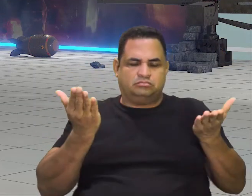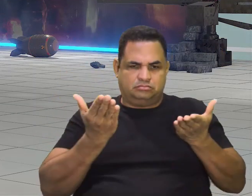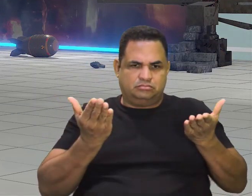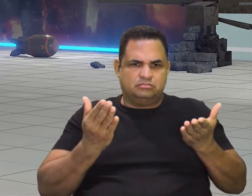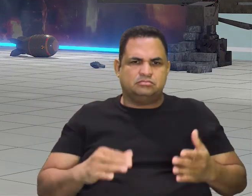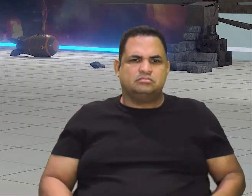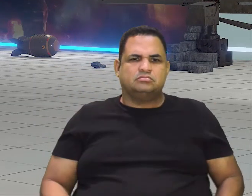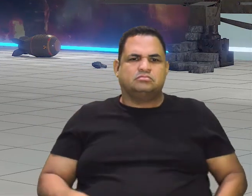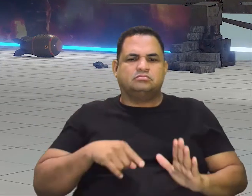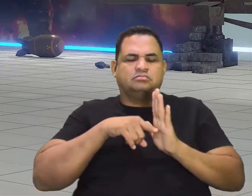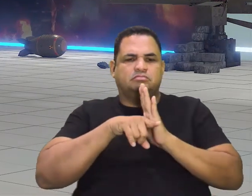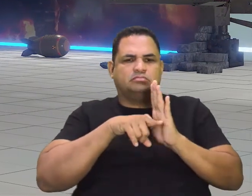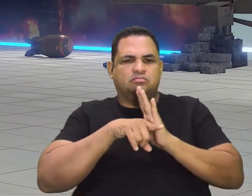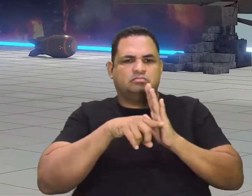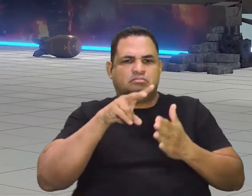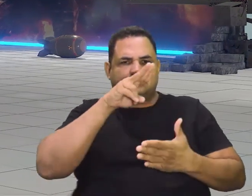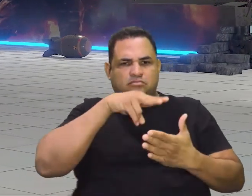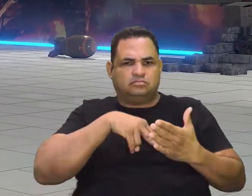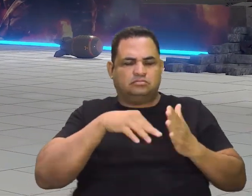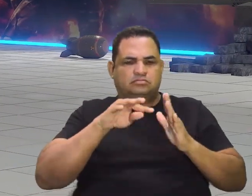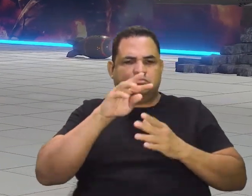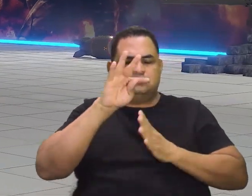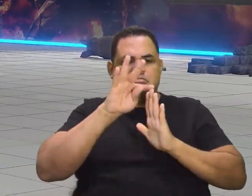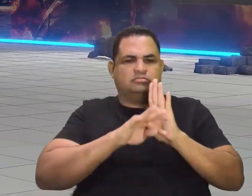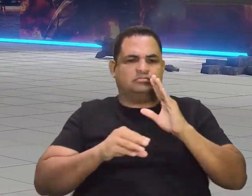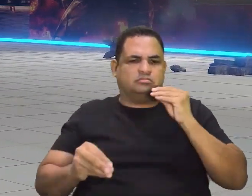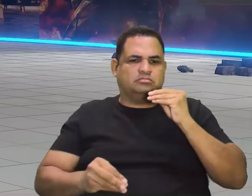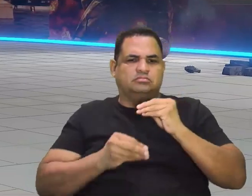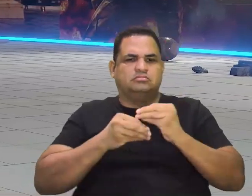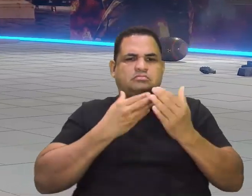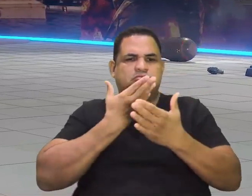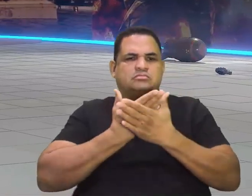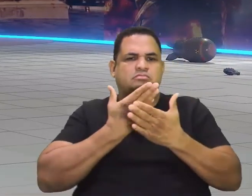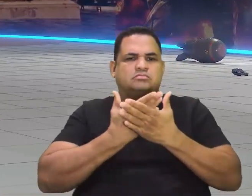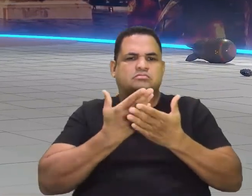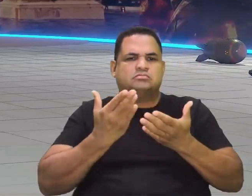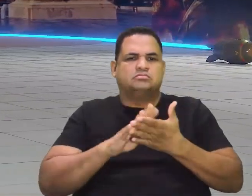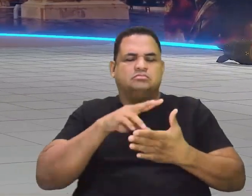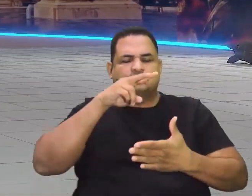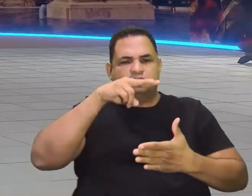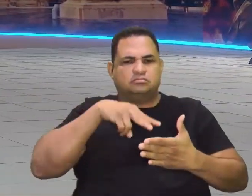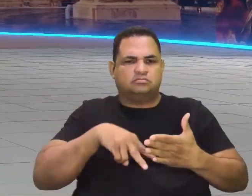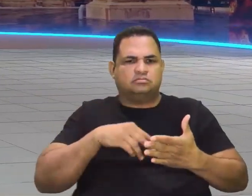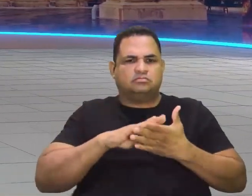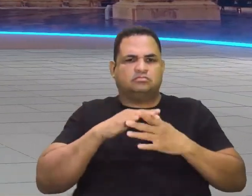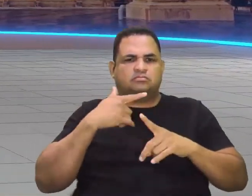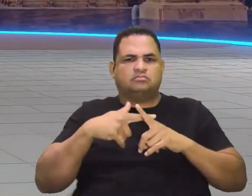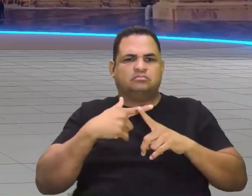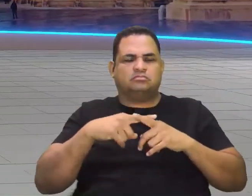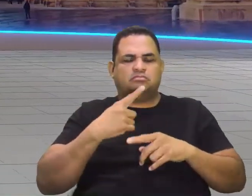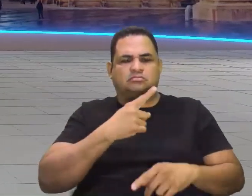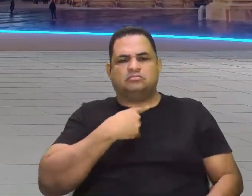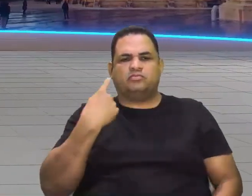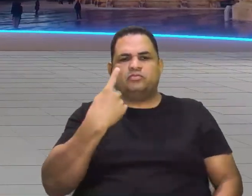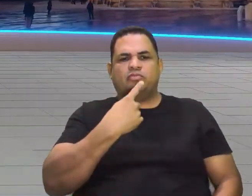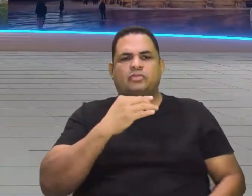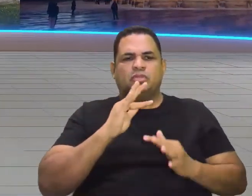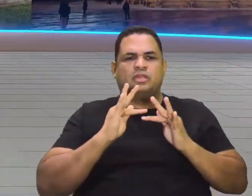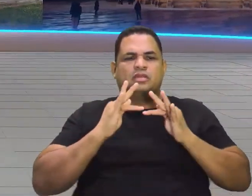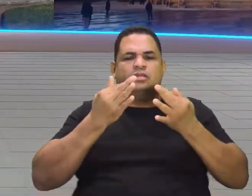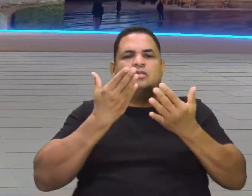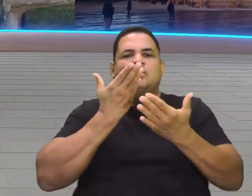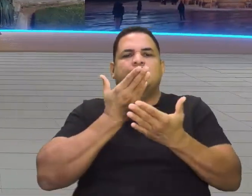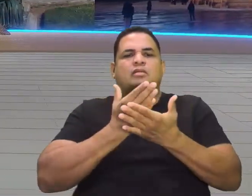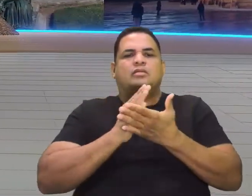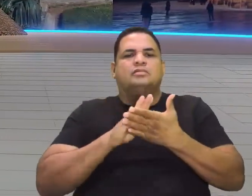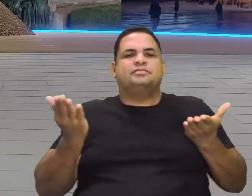você analisar, leia o texto complementar, estude mais, leia mais, porque nós estamos chegando ao final